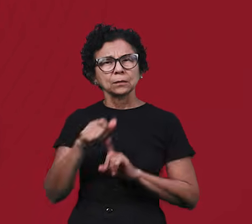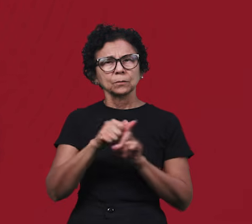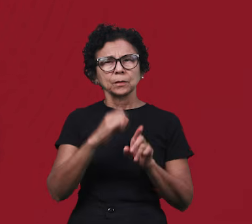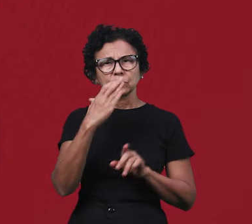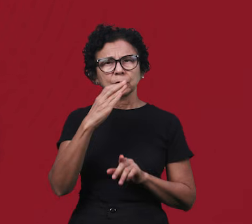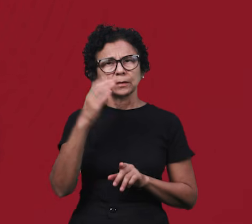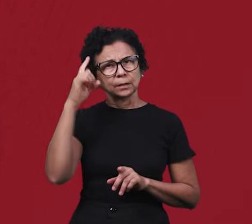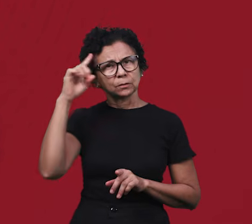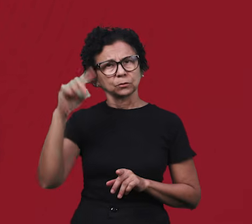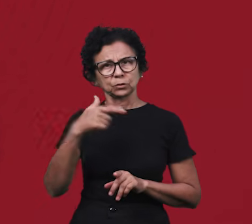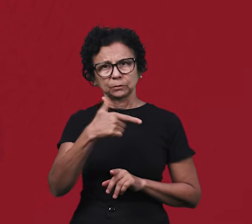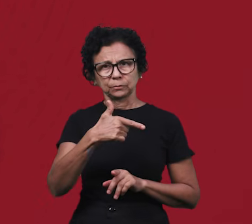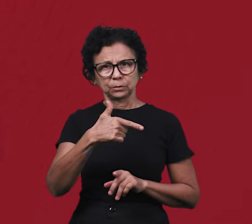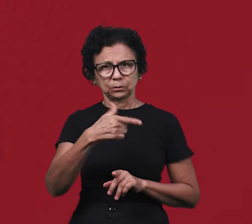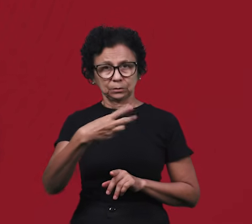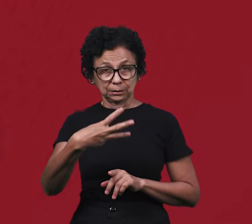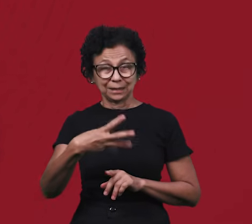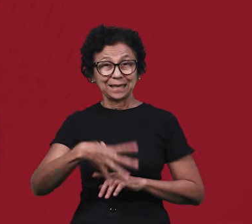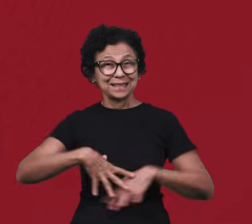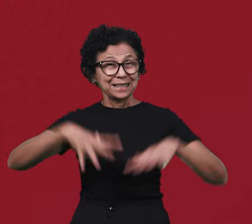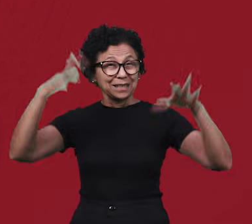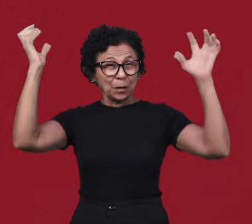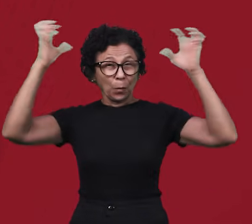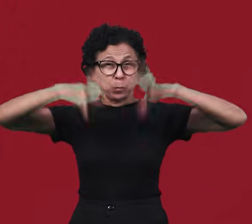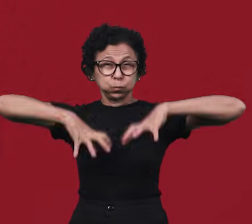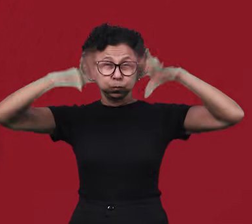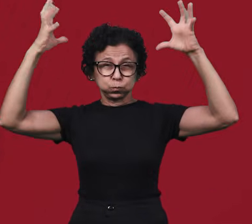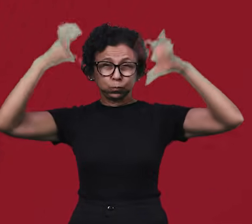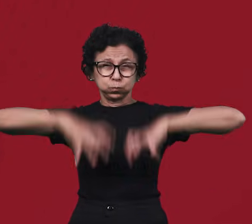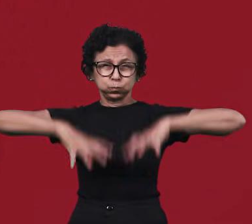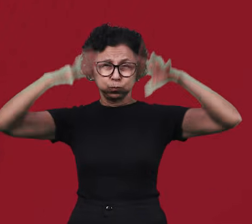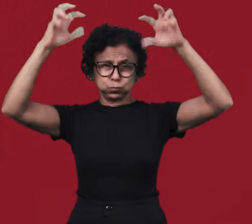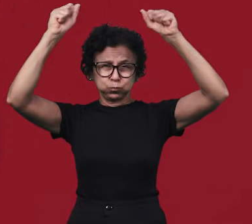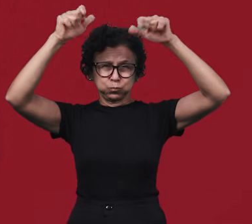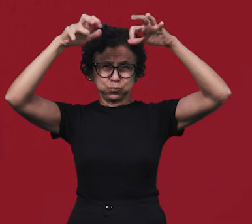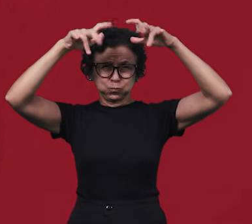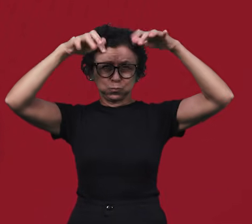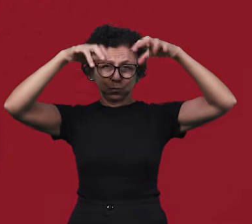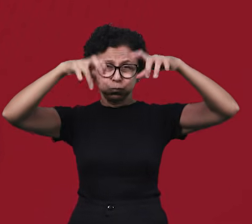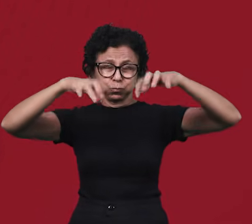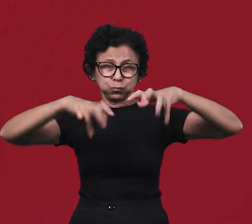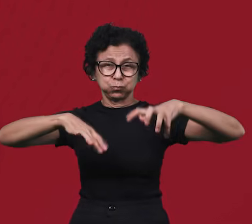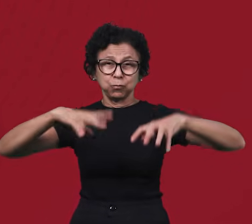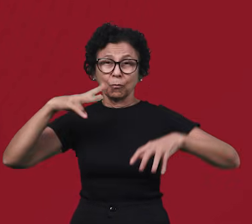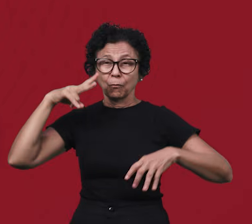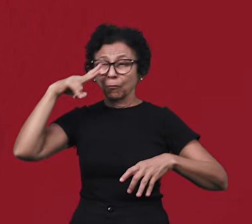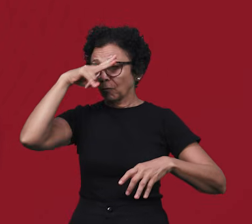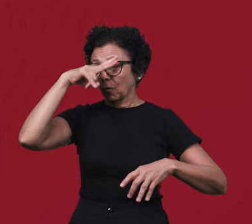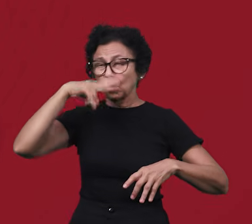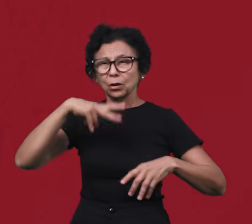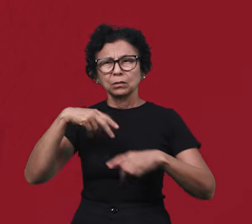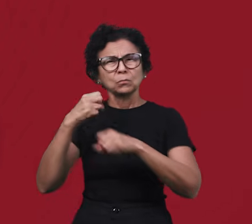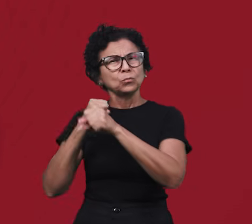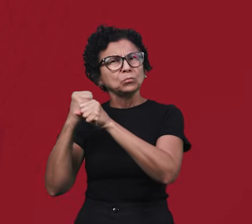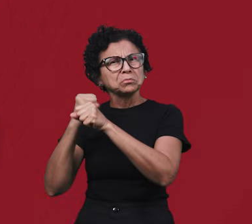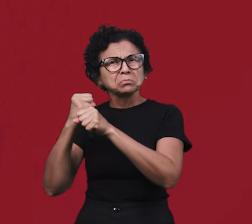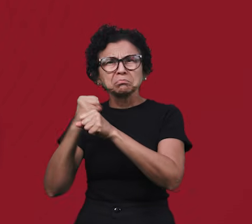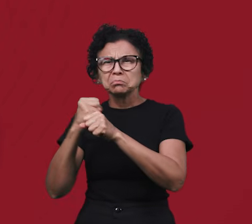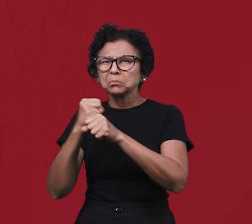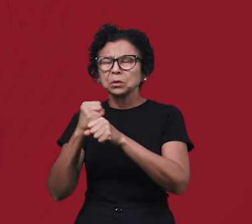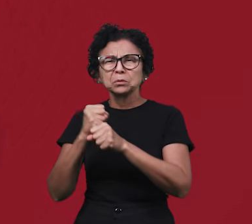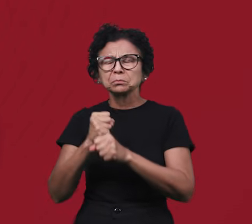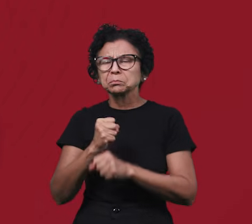fevereiro, tivemos uma chuva muito forte. Ela foi algo que há muitos anos não víamos